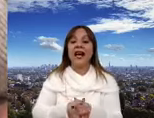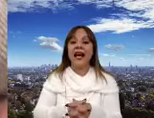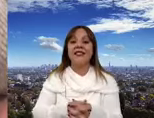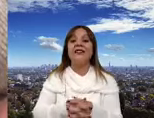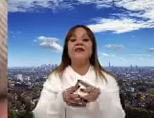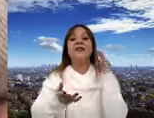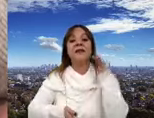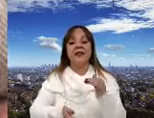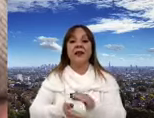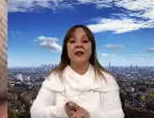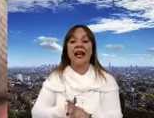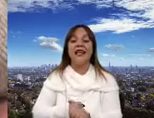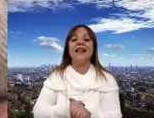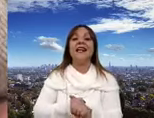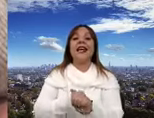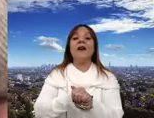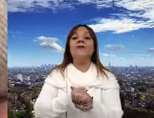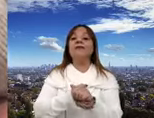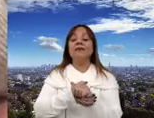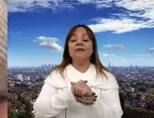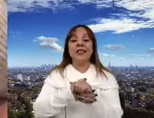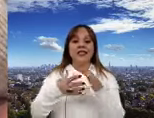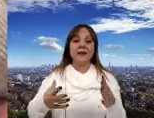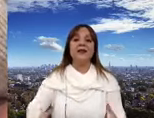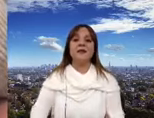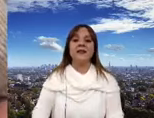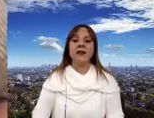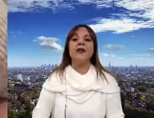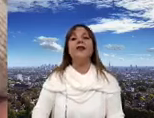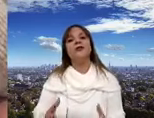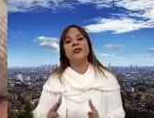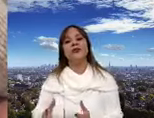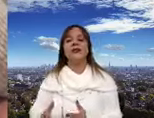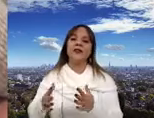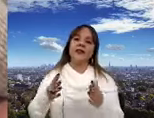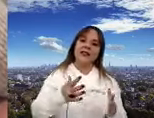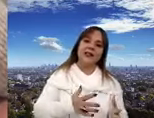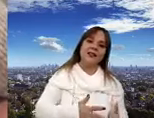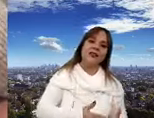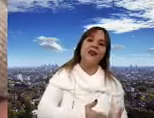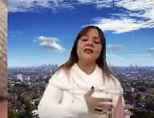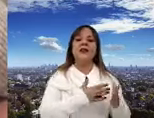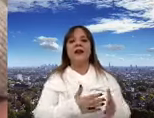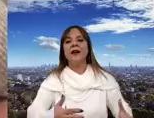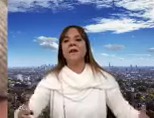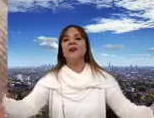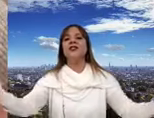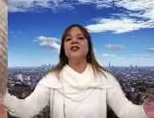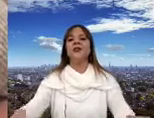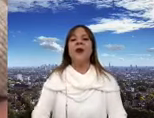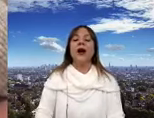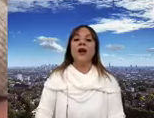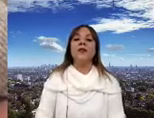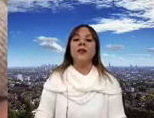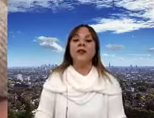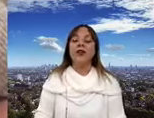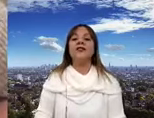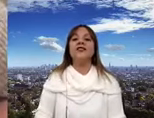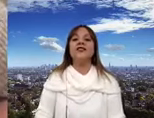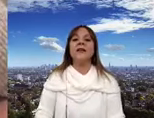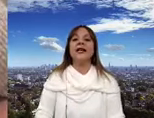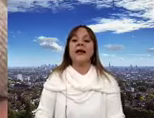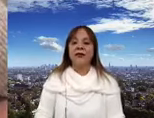fibra siliconada. É um kit bem especial que continua. Teve o artesanato em nós, agora mês de junho, amor em nós. E a gente também